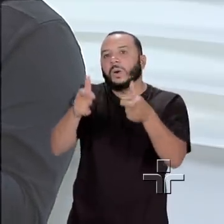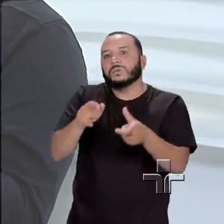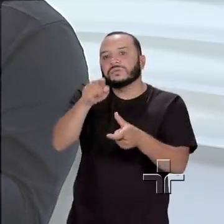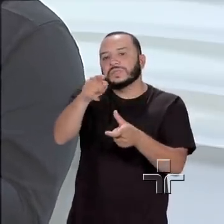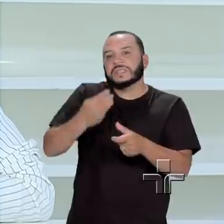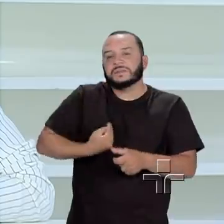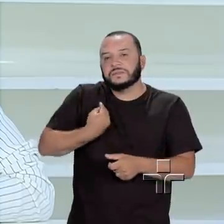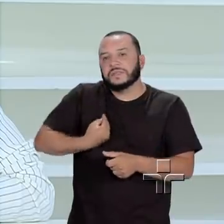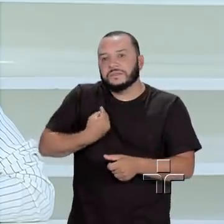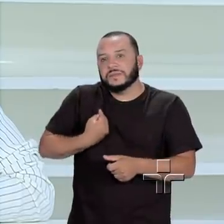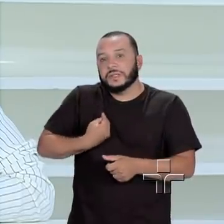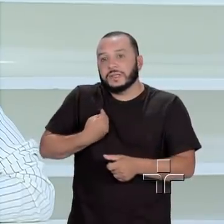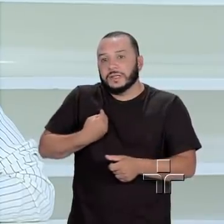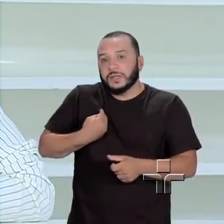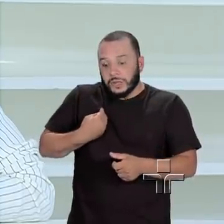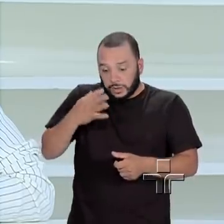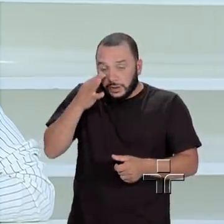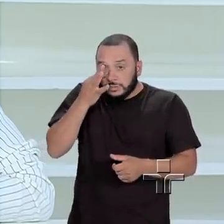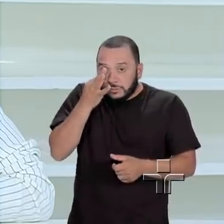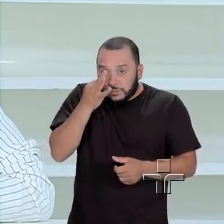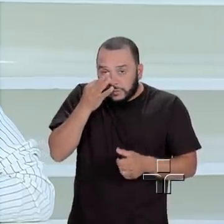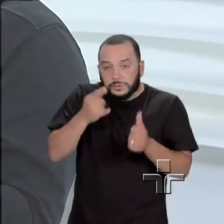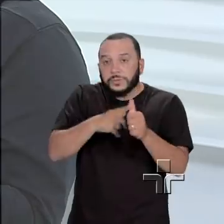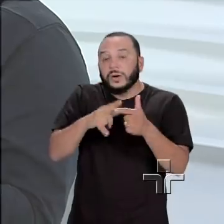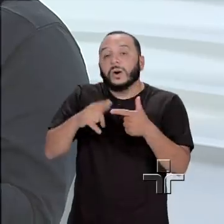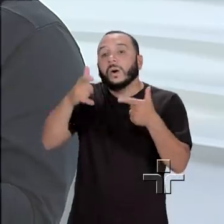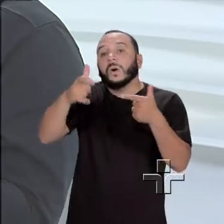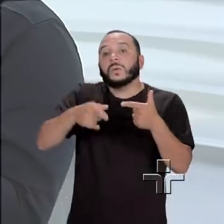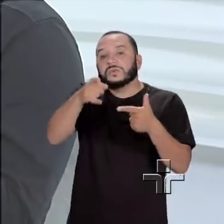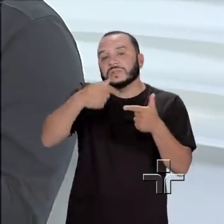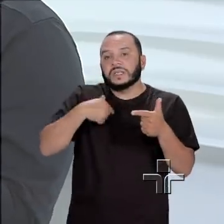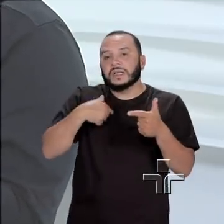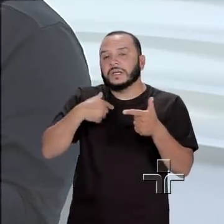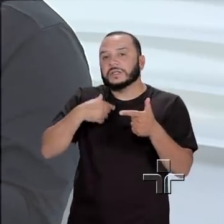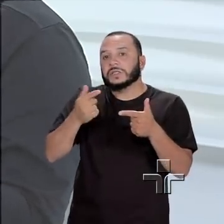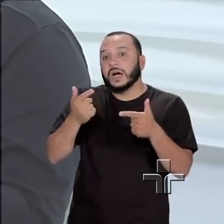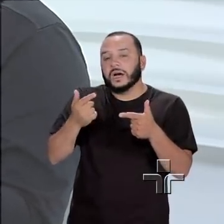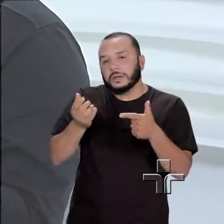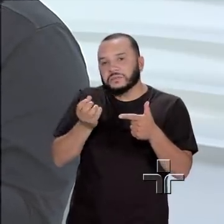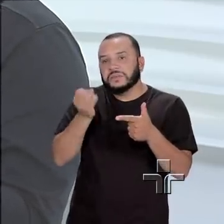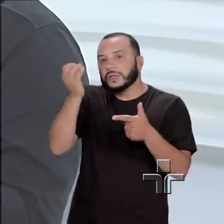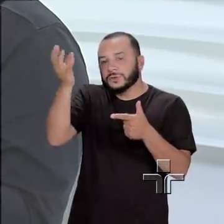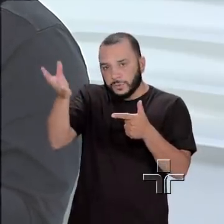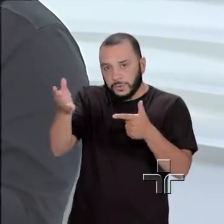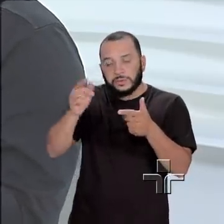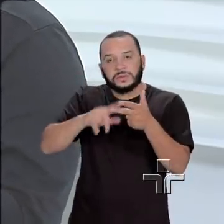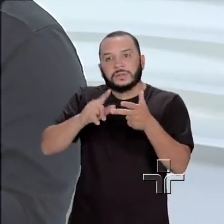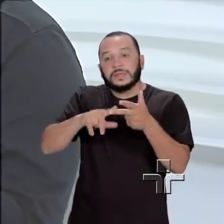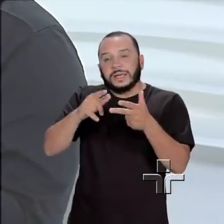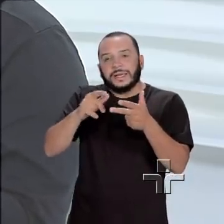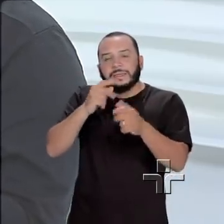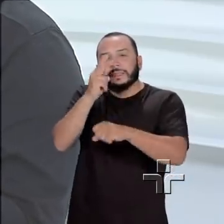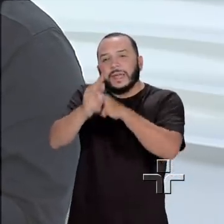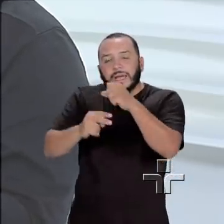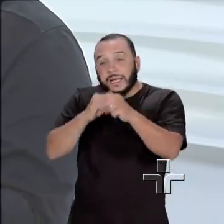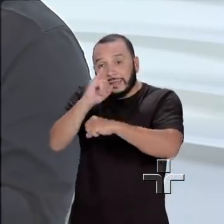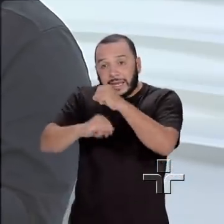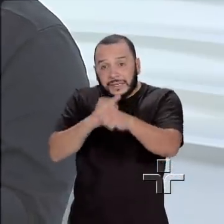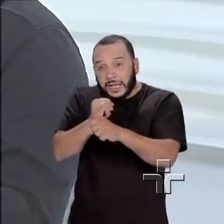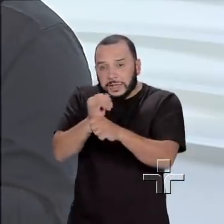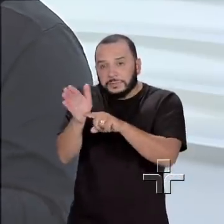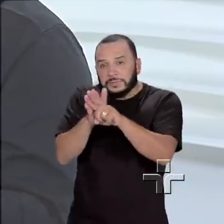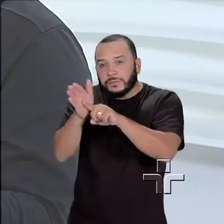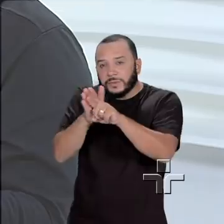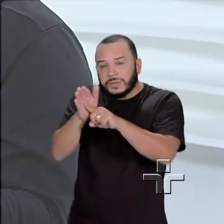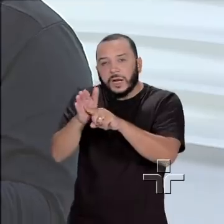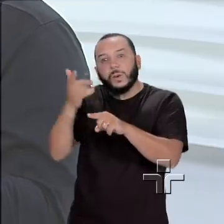está fisicamente, por onde você já passou na internet, que outras transações você já fez, que outras perguntas você já fez